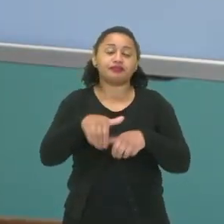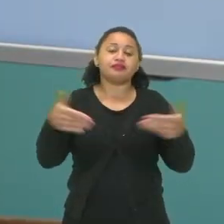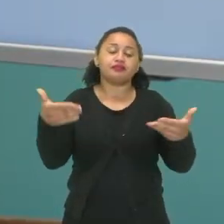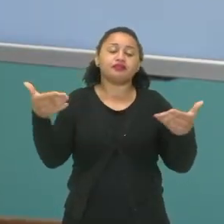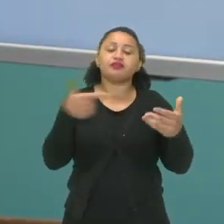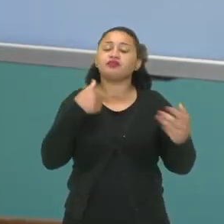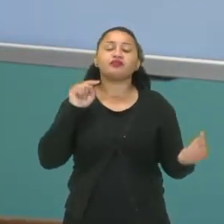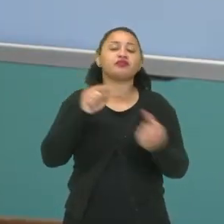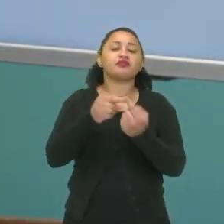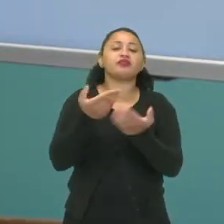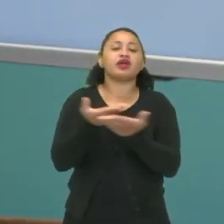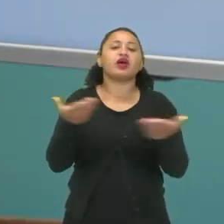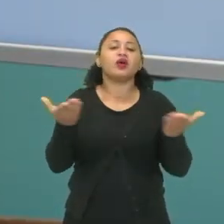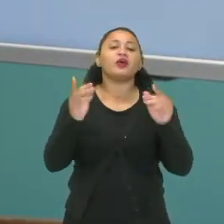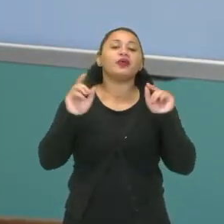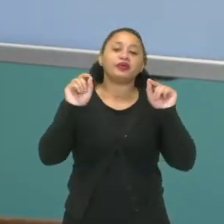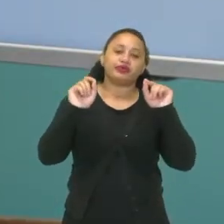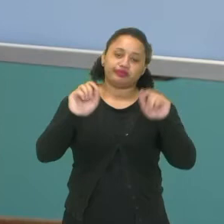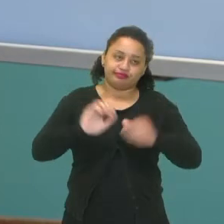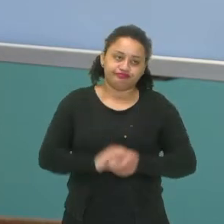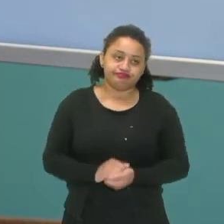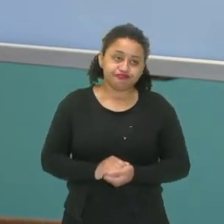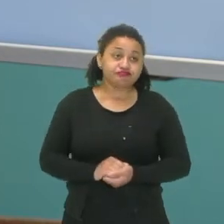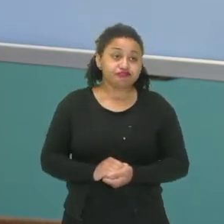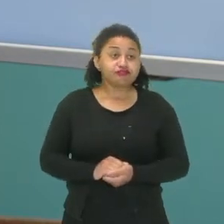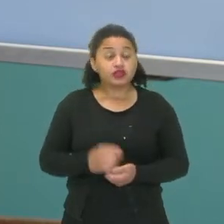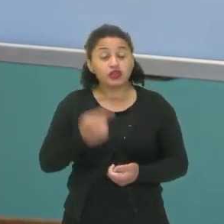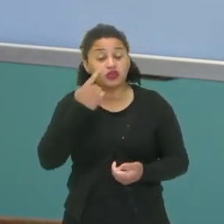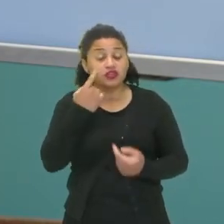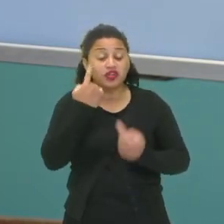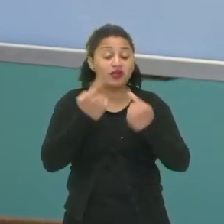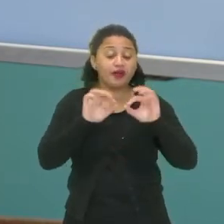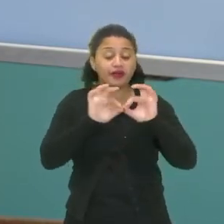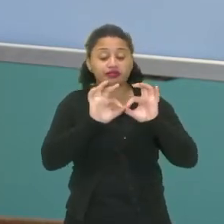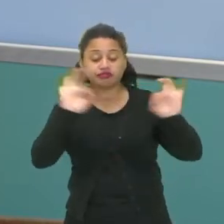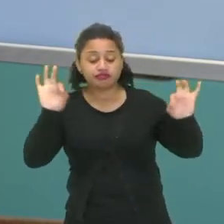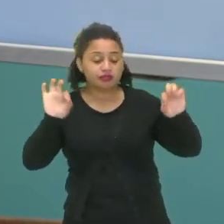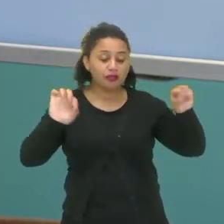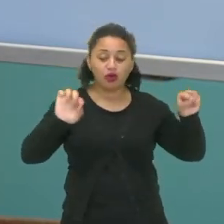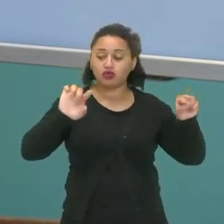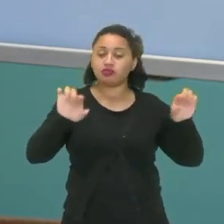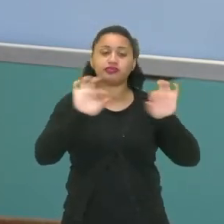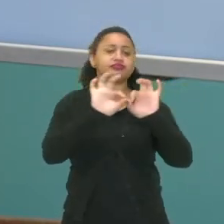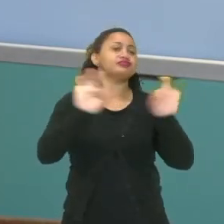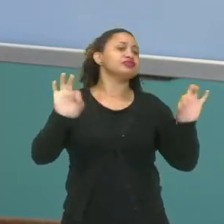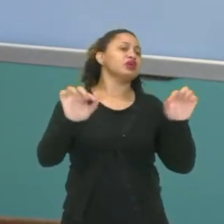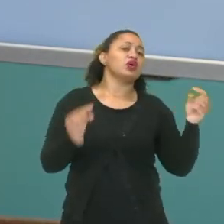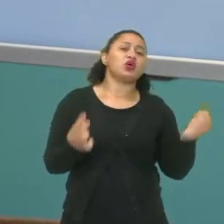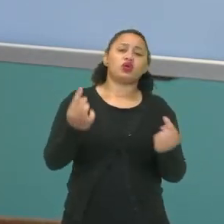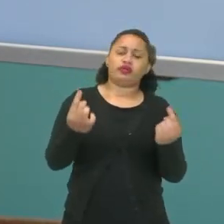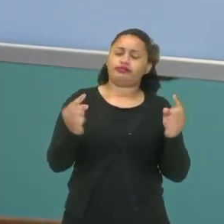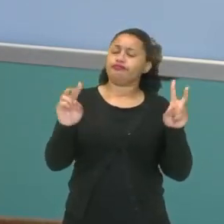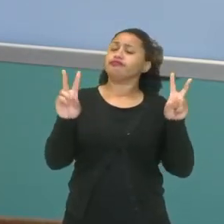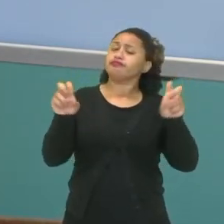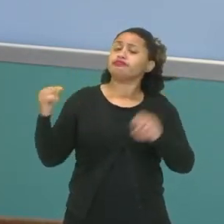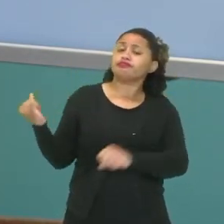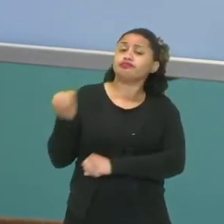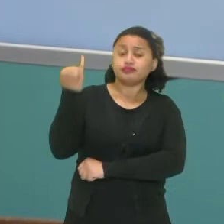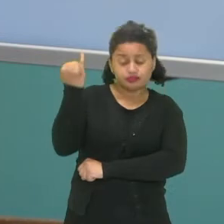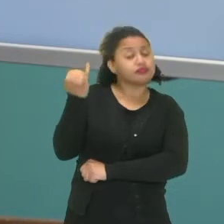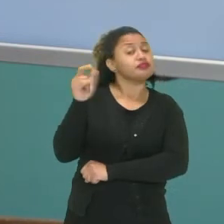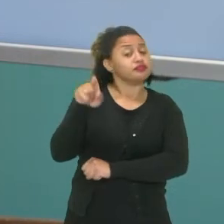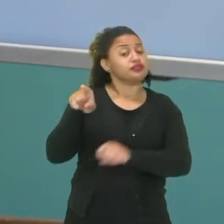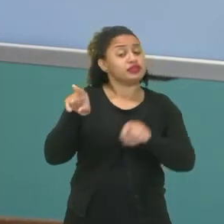objetivos da nossa aula de hoje, que é determinar a distância entre dois pontos. Assunto muito importante e